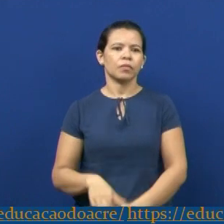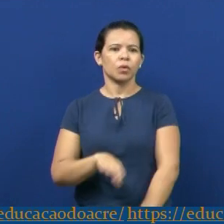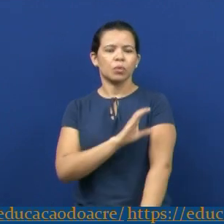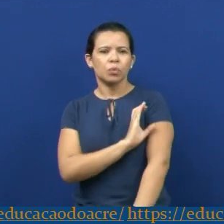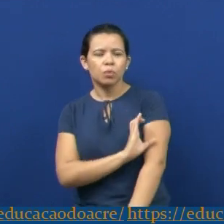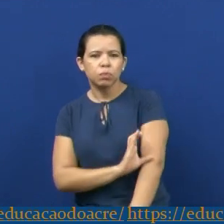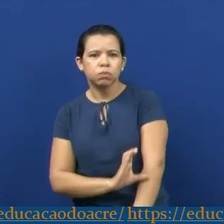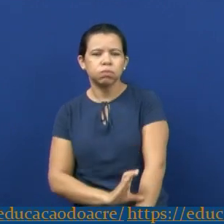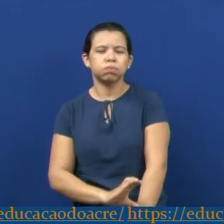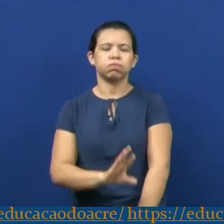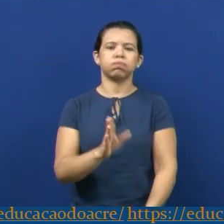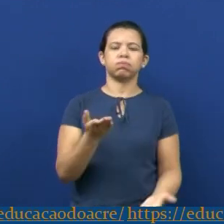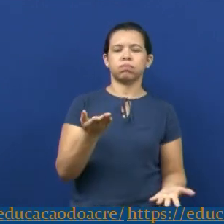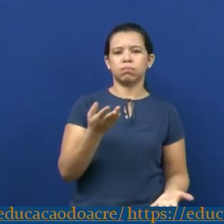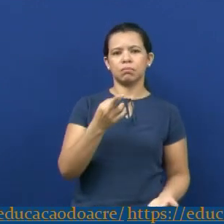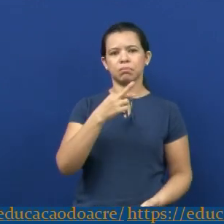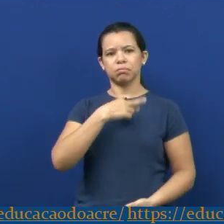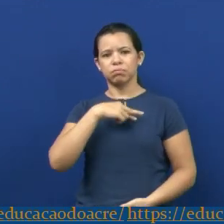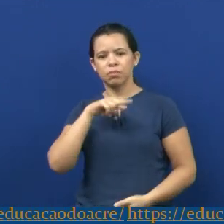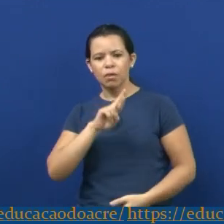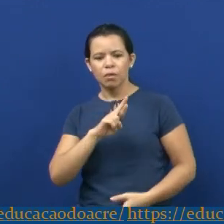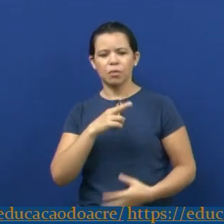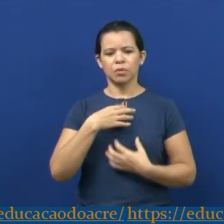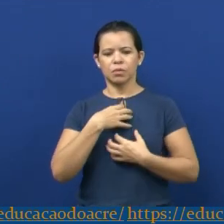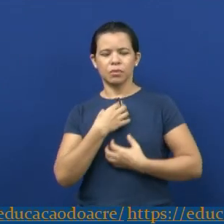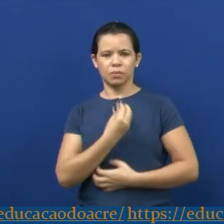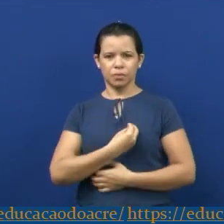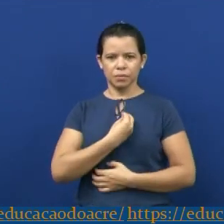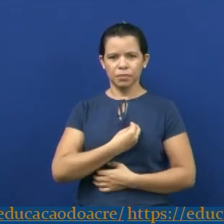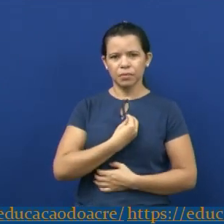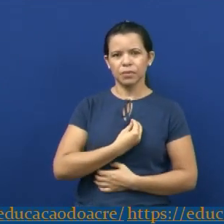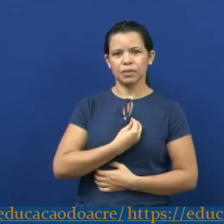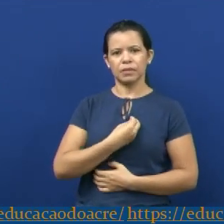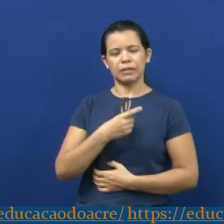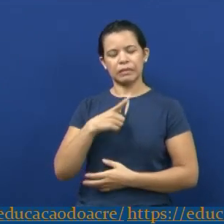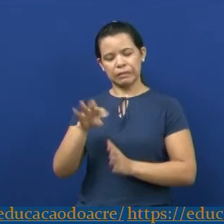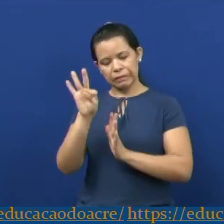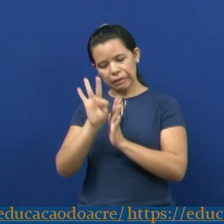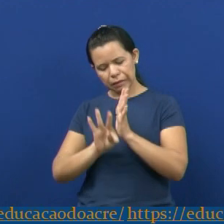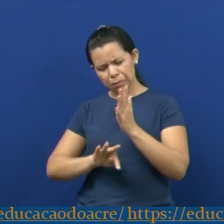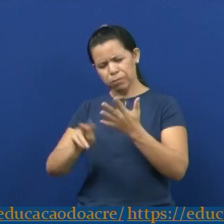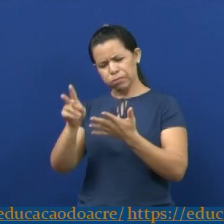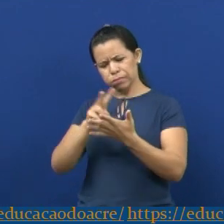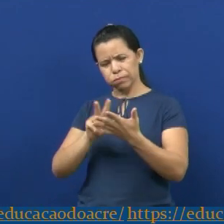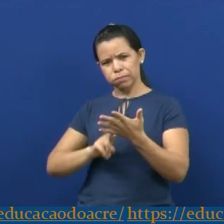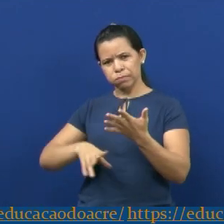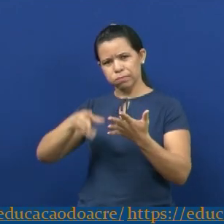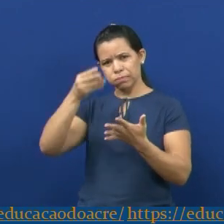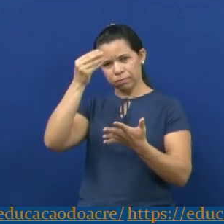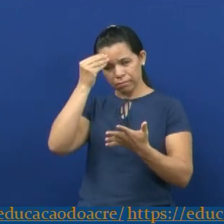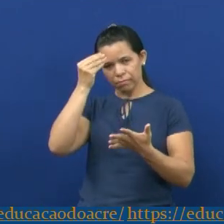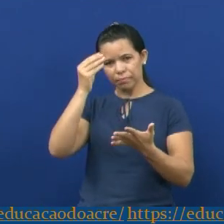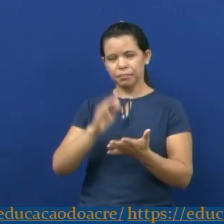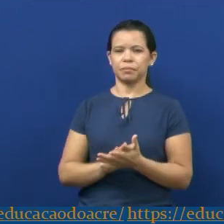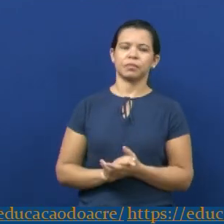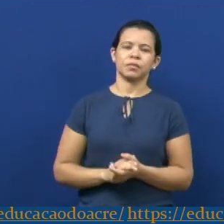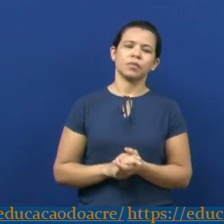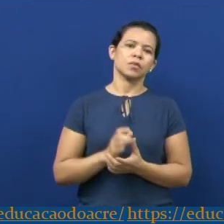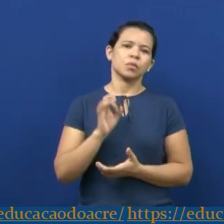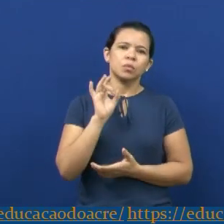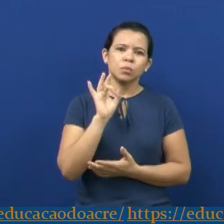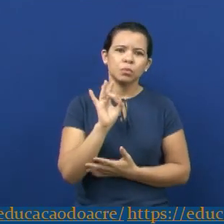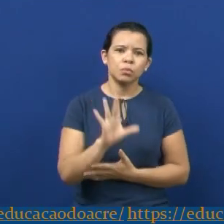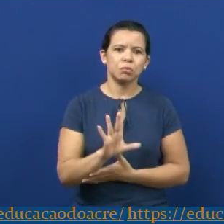de vida, a leitura e interpretação desses textos estruturantes. Não somente a diversidade religiosa deve